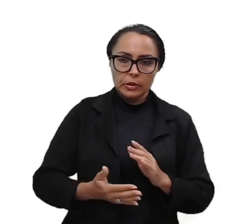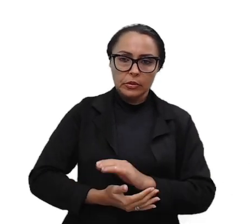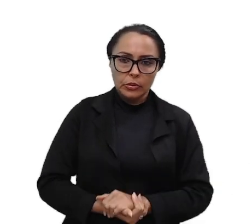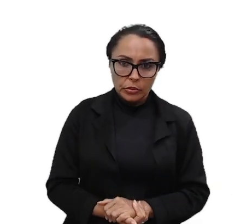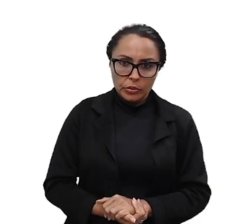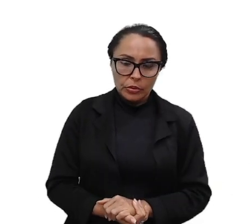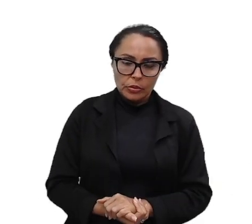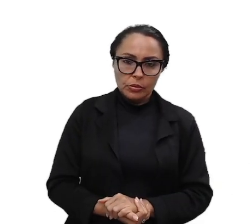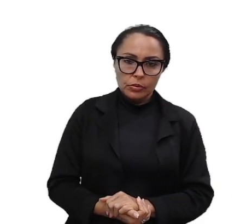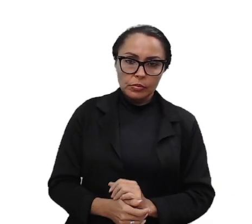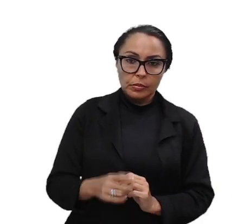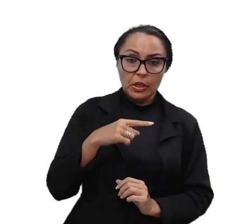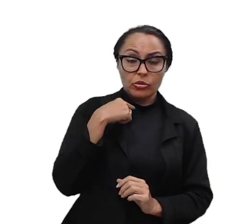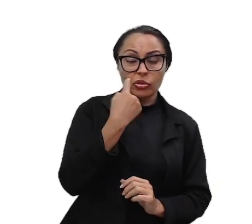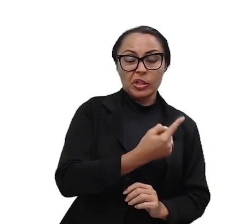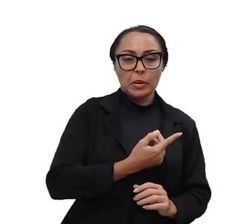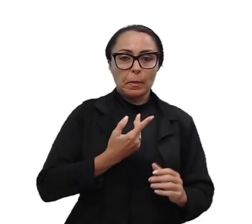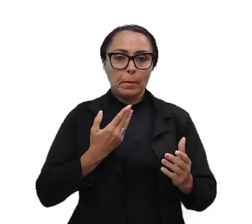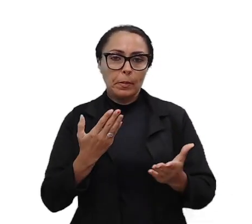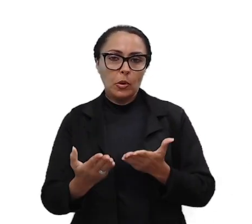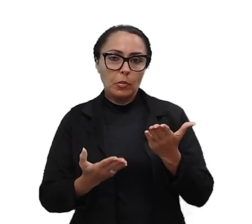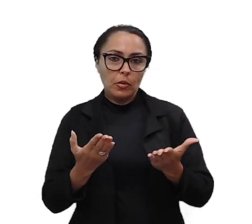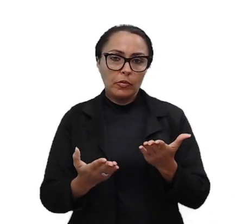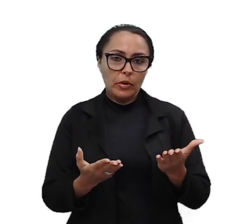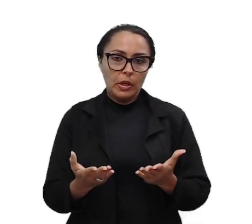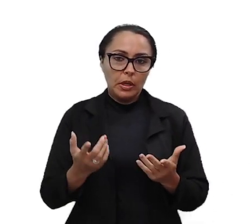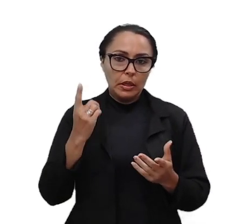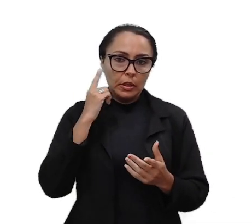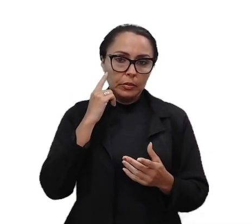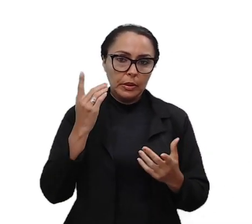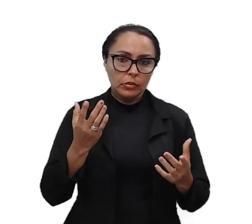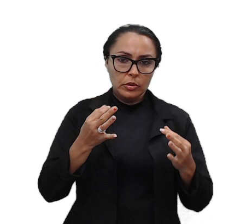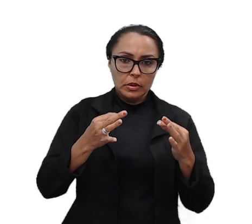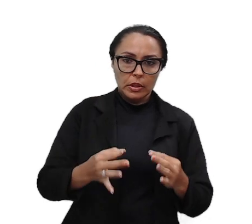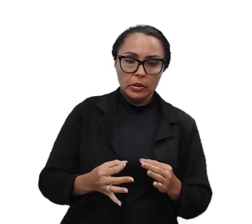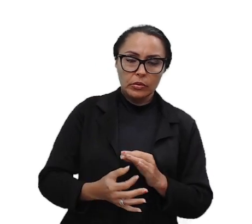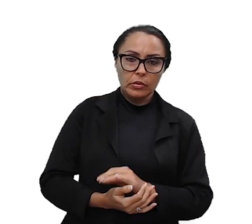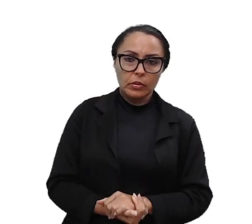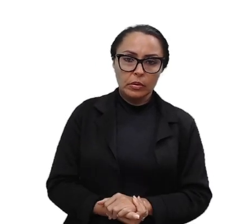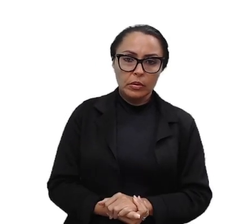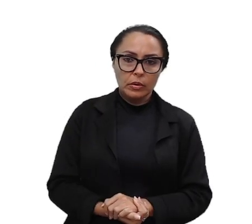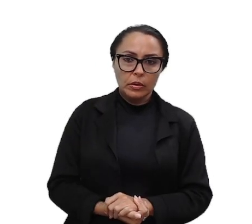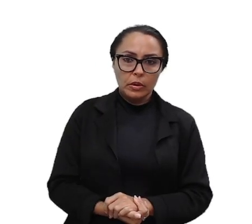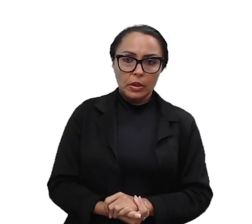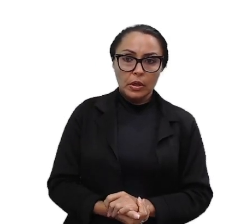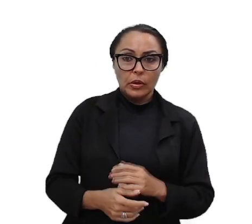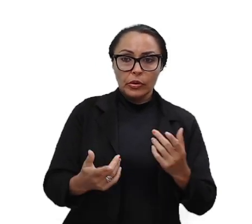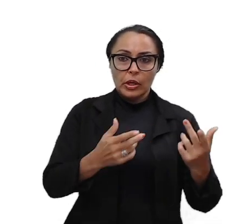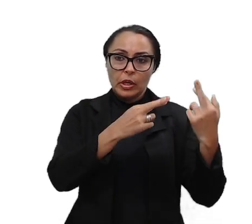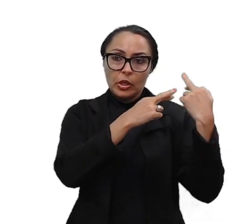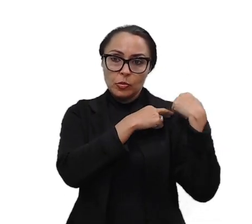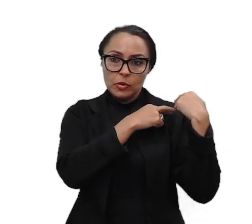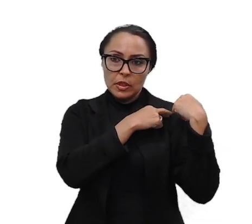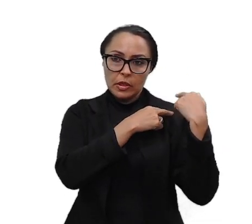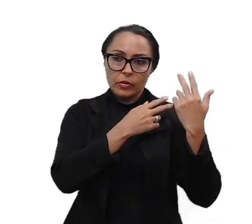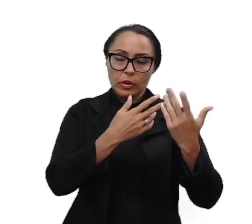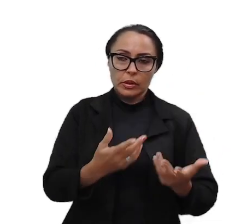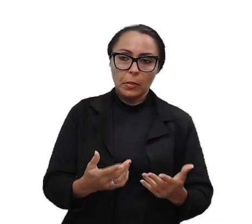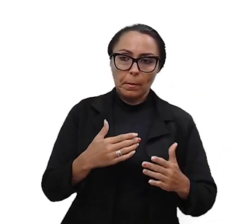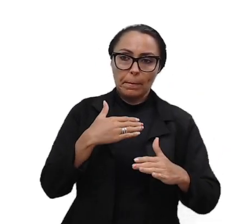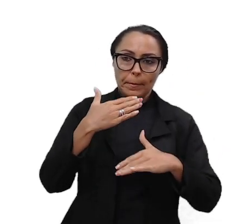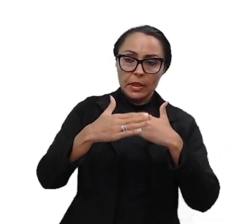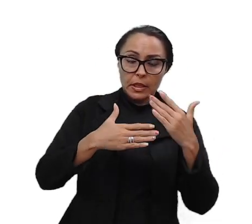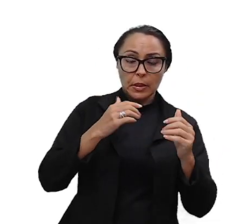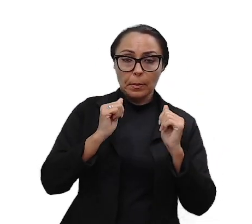gente promover uma previsão de demanda adequada são: fatores responsáveis pela demanda